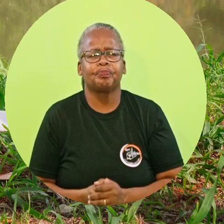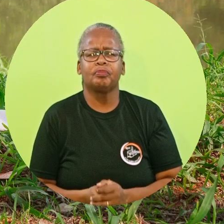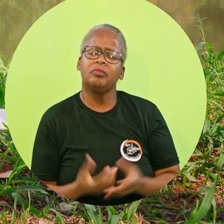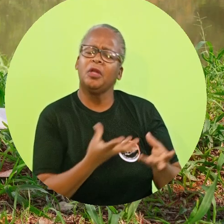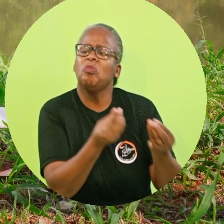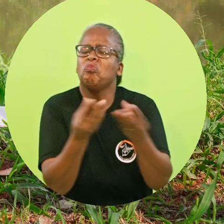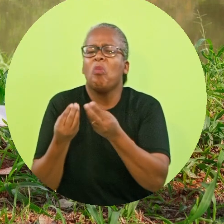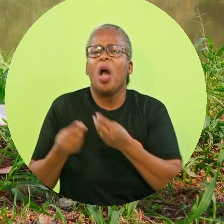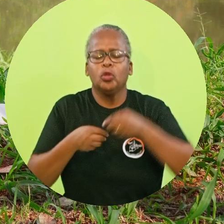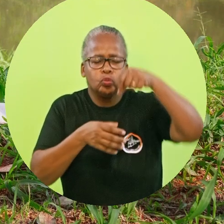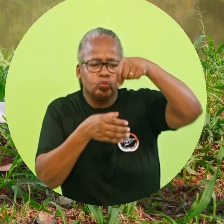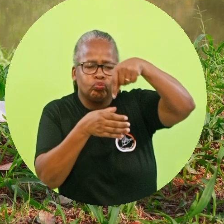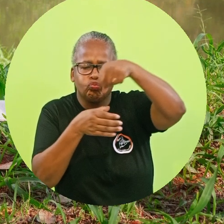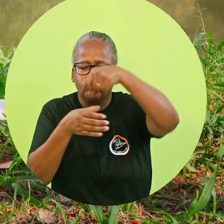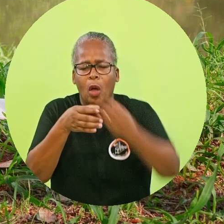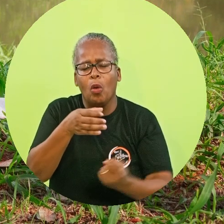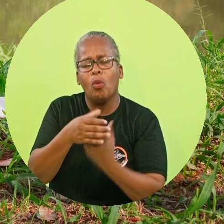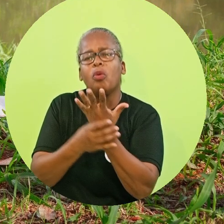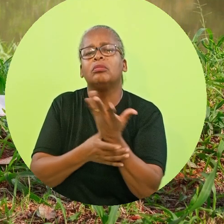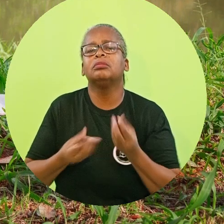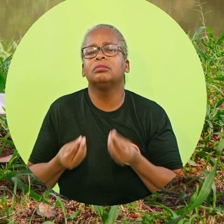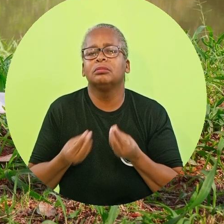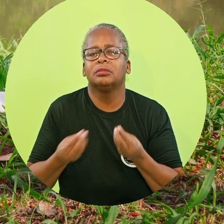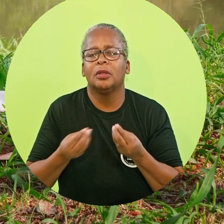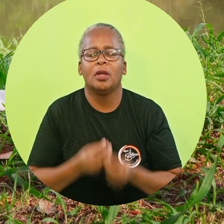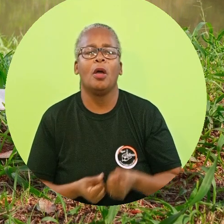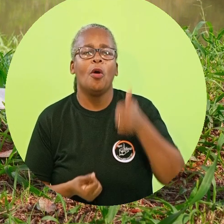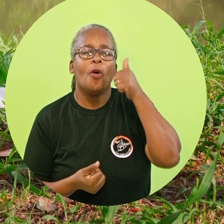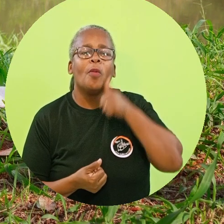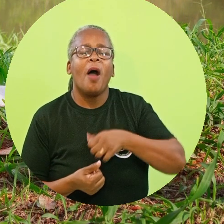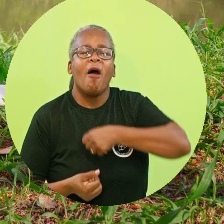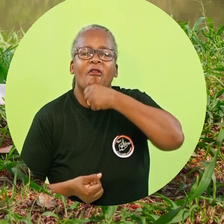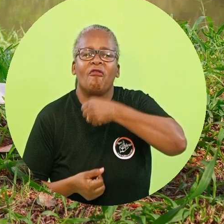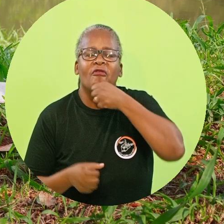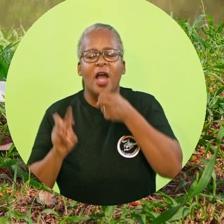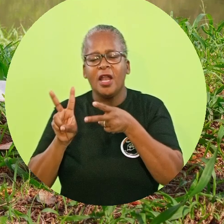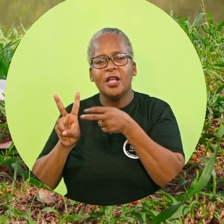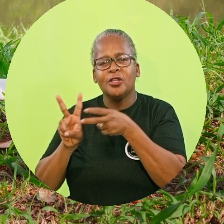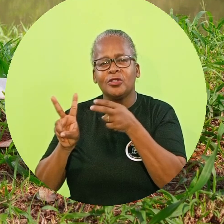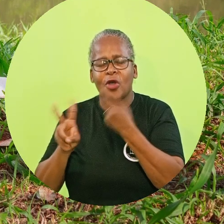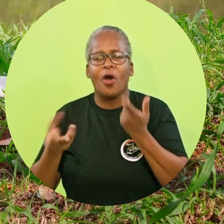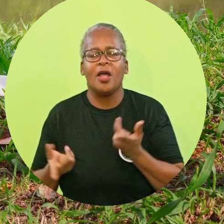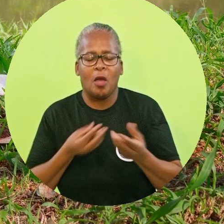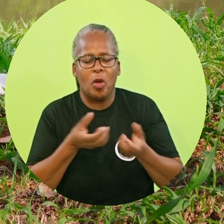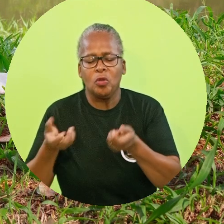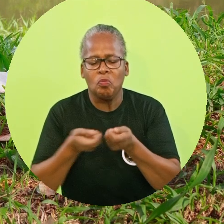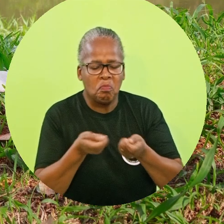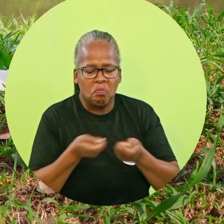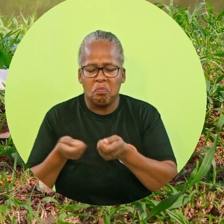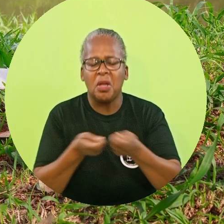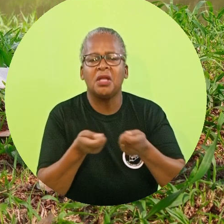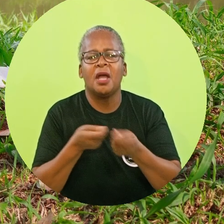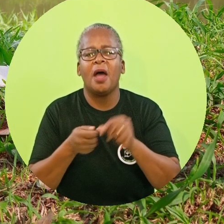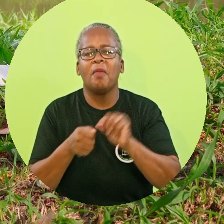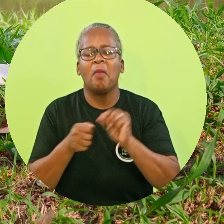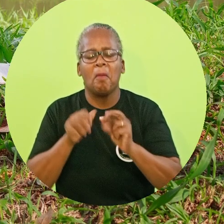Quantos grãos de urucum cabem entre uma bisa indígena, uma avó cabocla e uma neta urbana? Quantas peneiradas para filtrar a memória